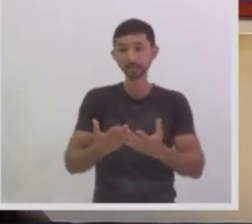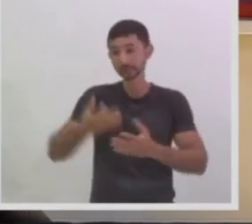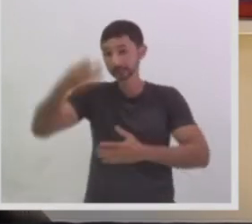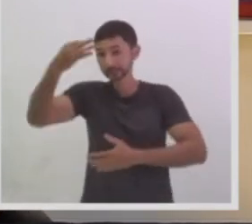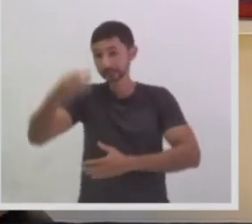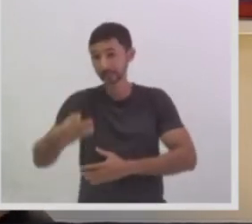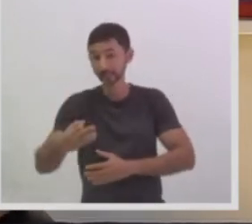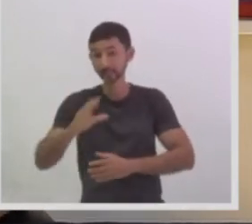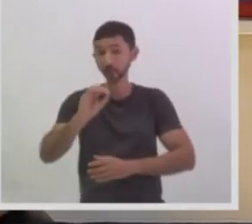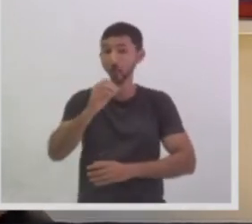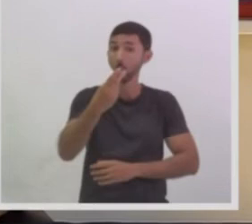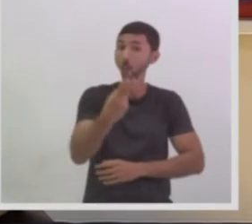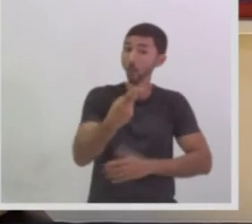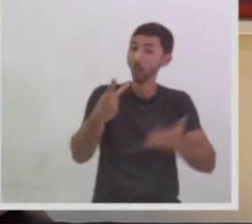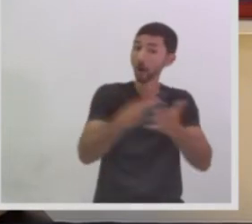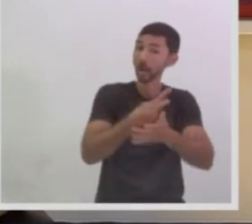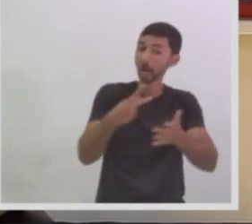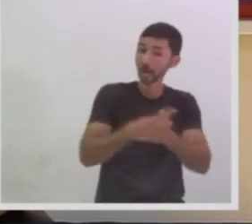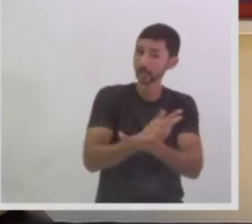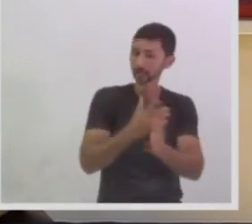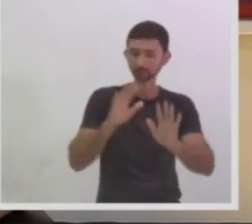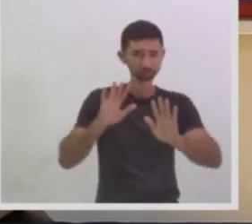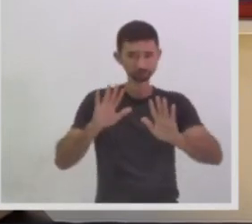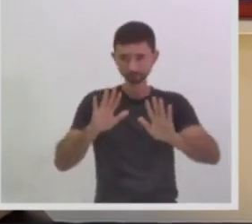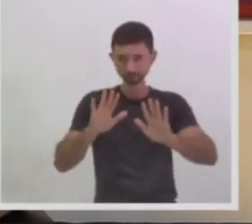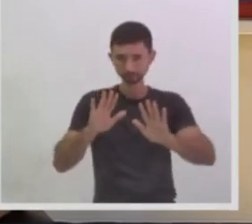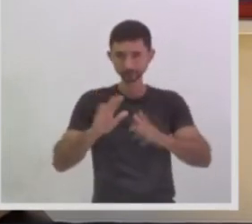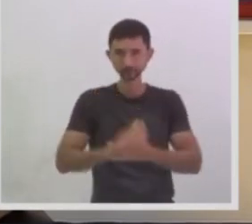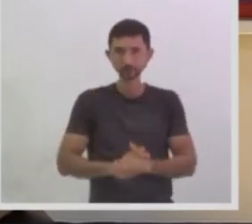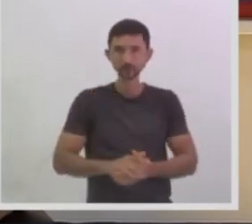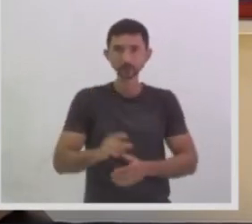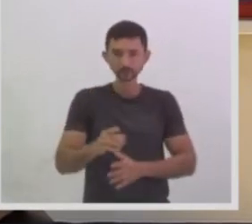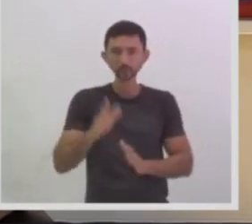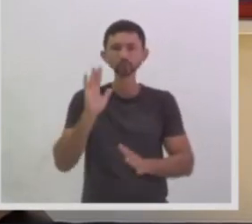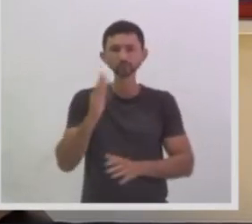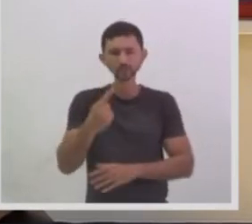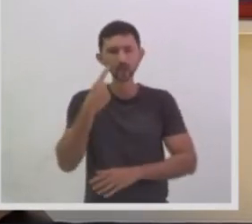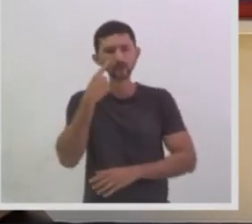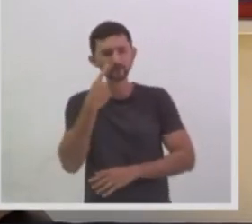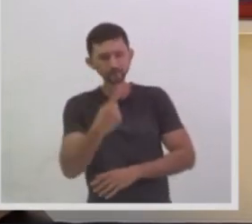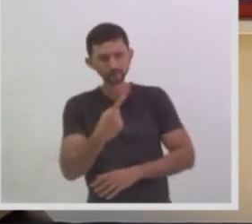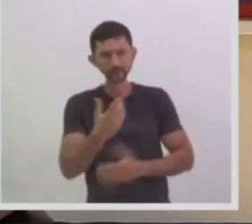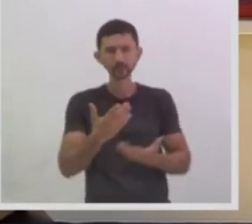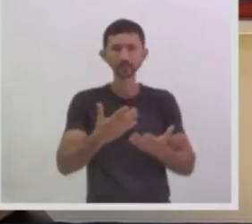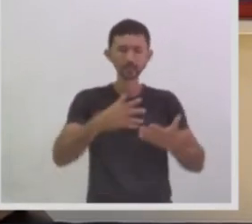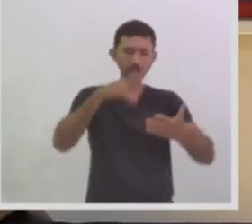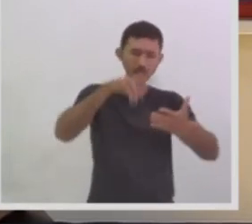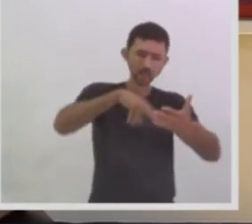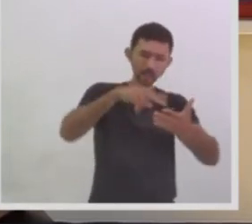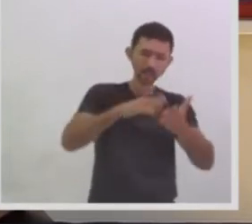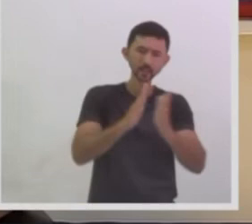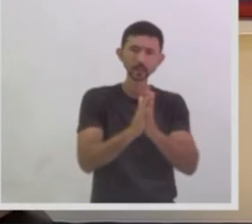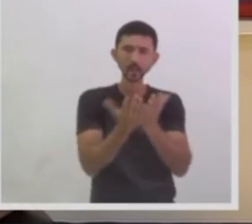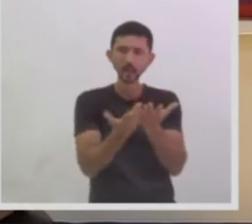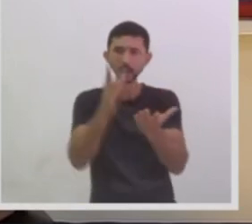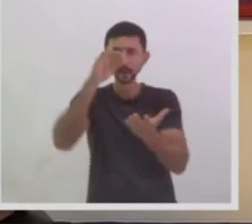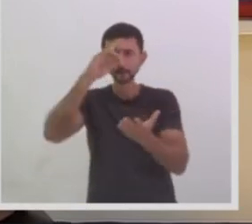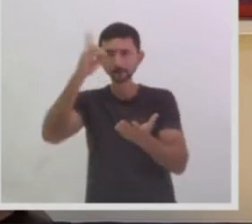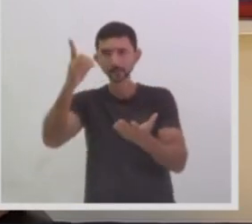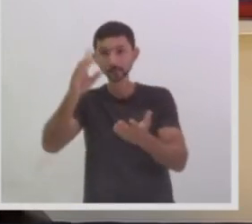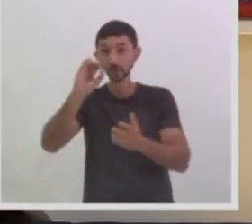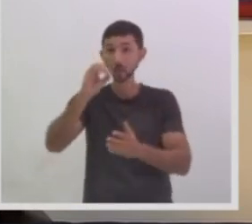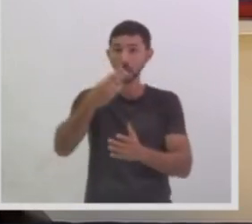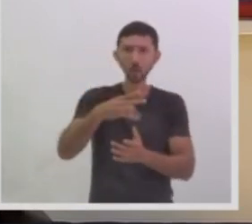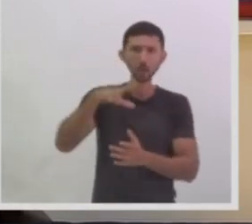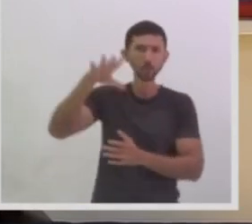ou a errada. Então você facilmente já deve ter visto isso lendo a Bíblia ou escutando na